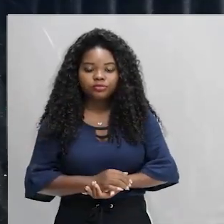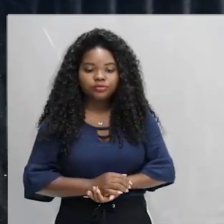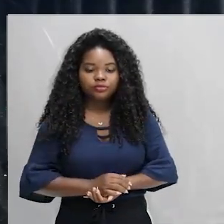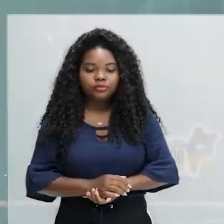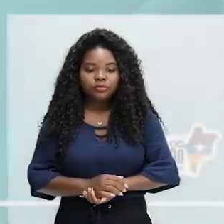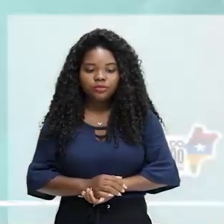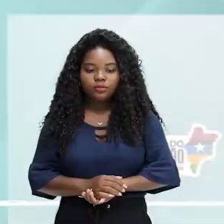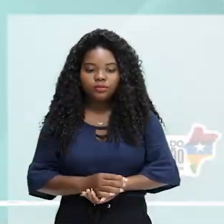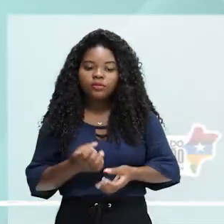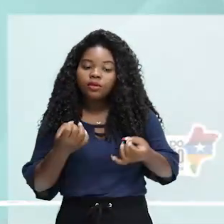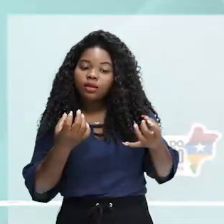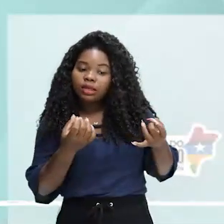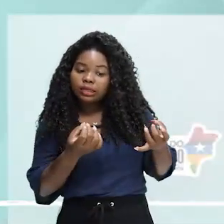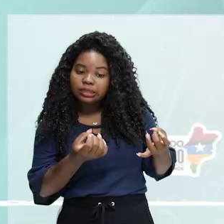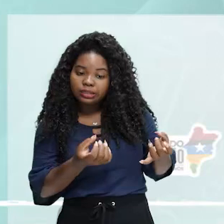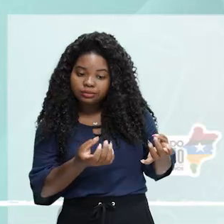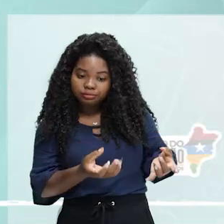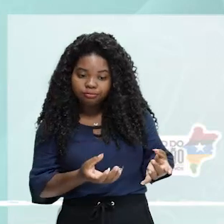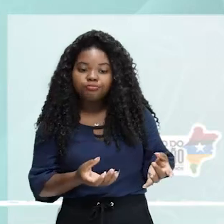Vende-se